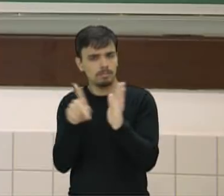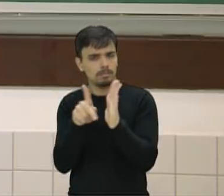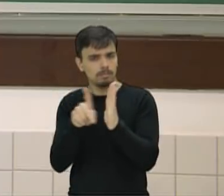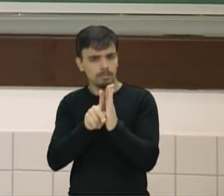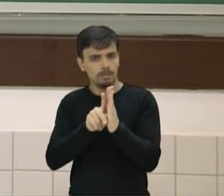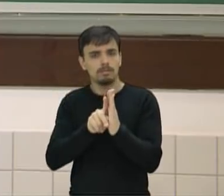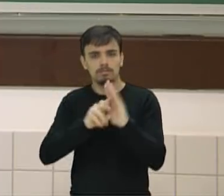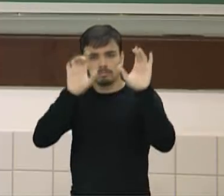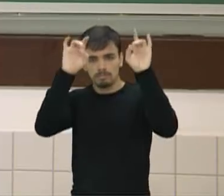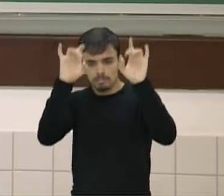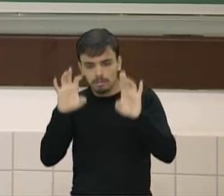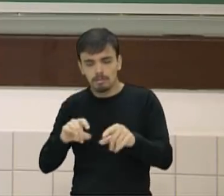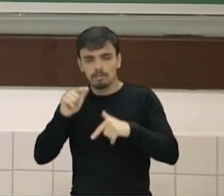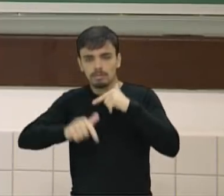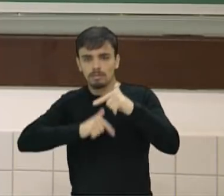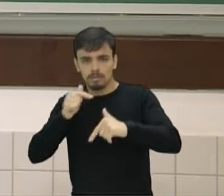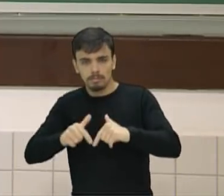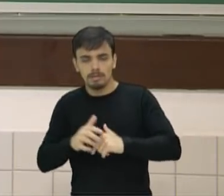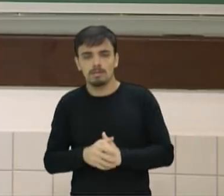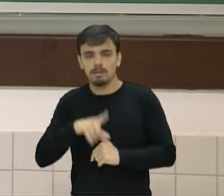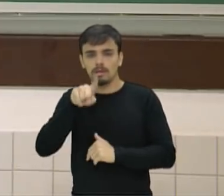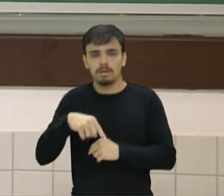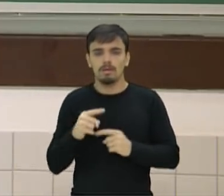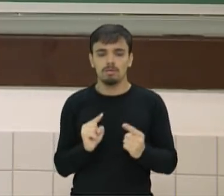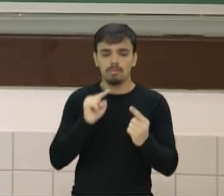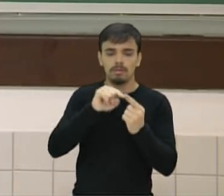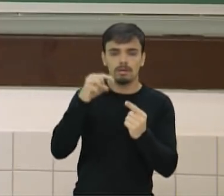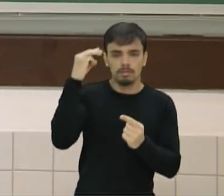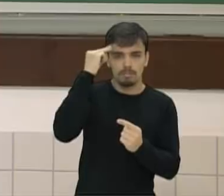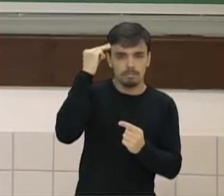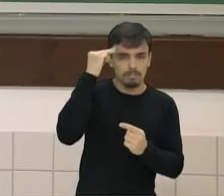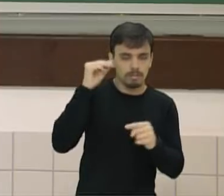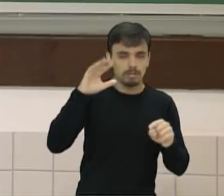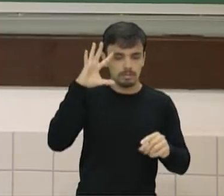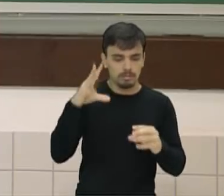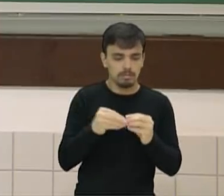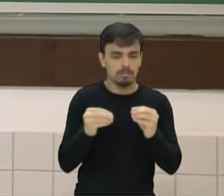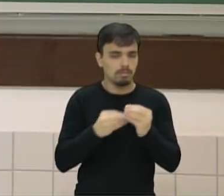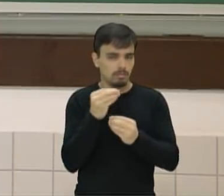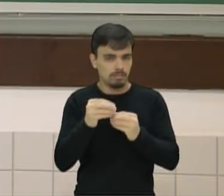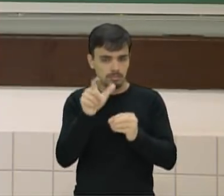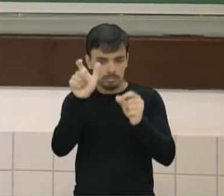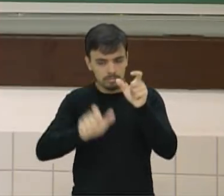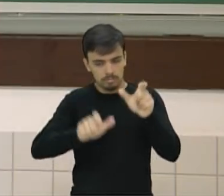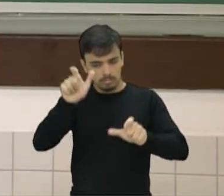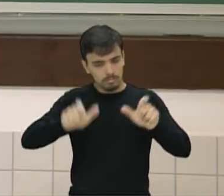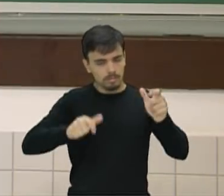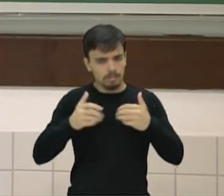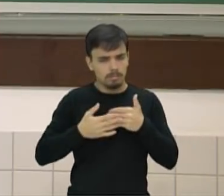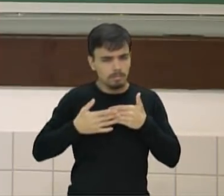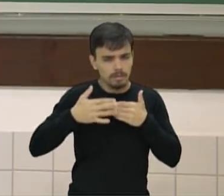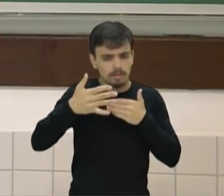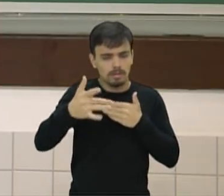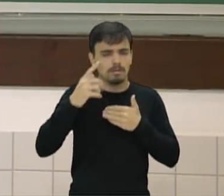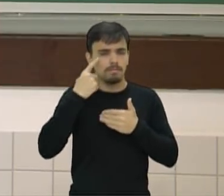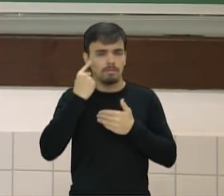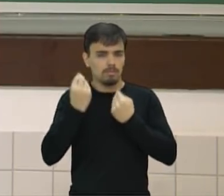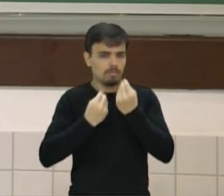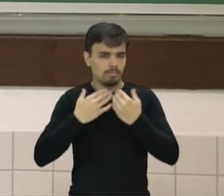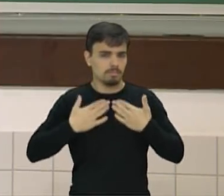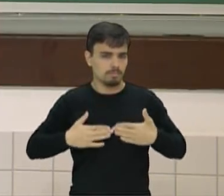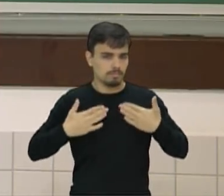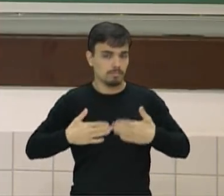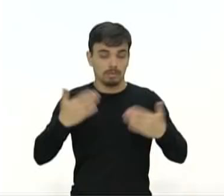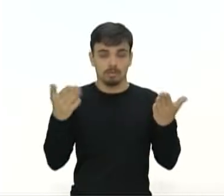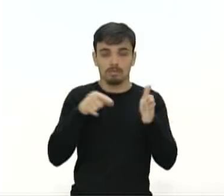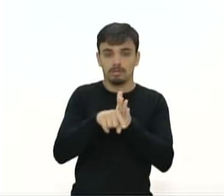pela especialização do trabalho é a função moral de integrar as pessoas. A gente vai ver isso com mais calma daqui a pouco.